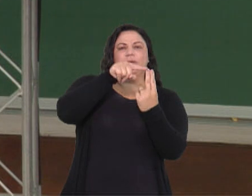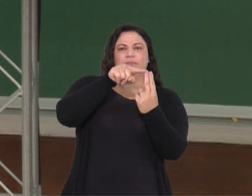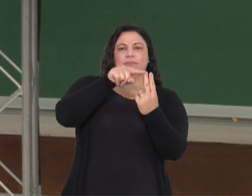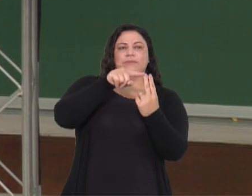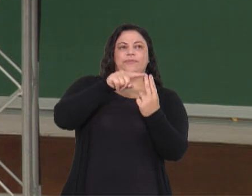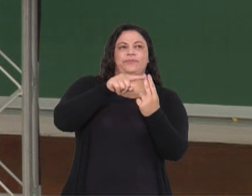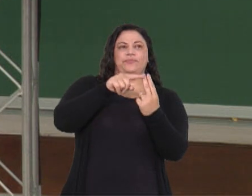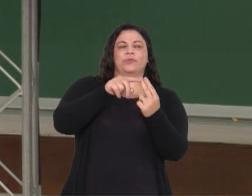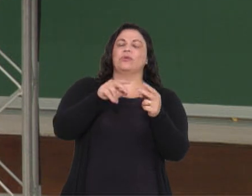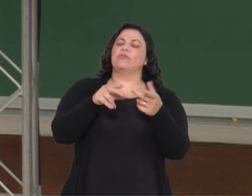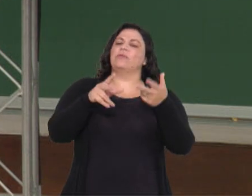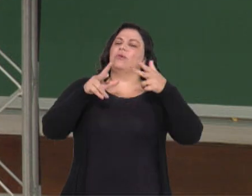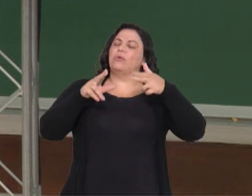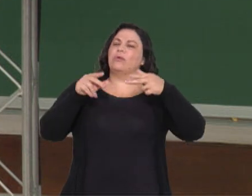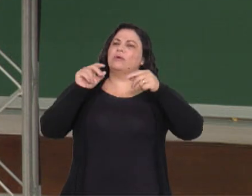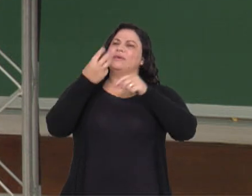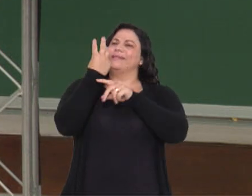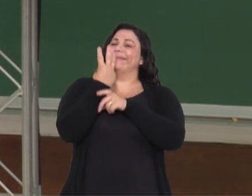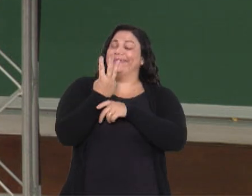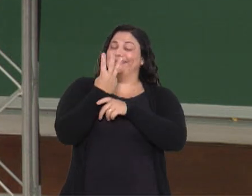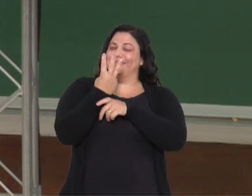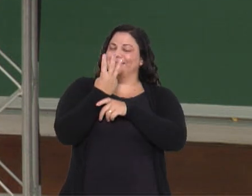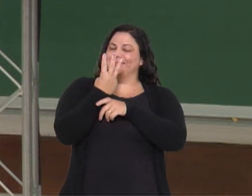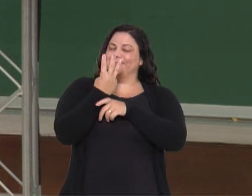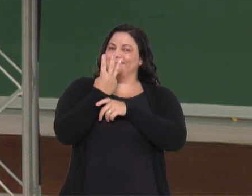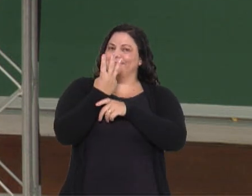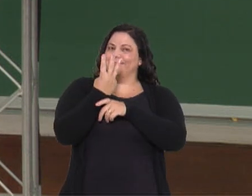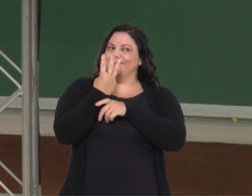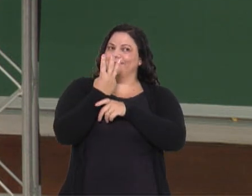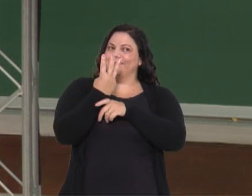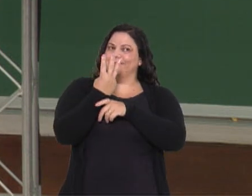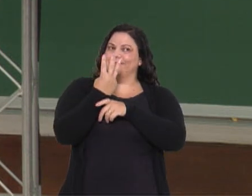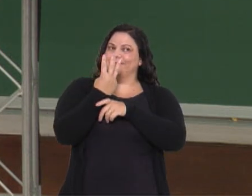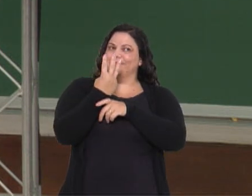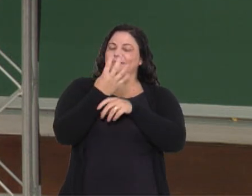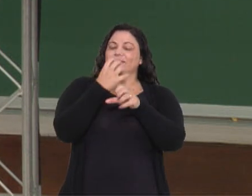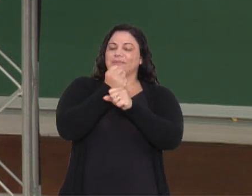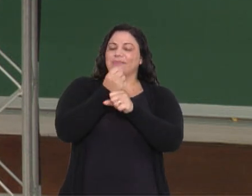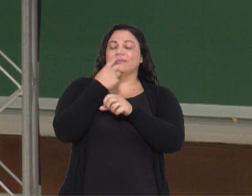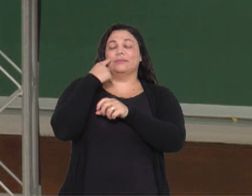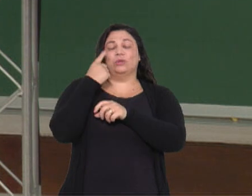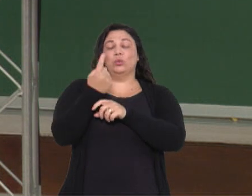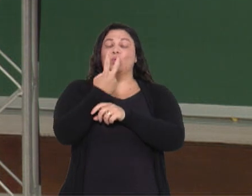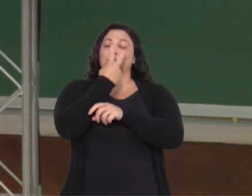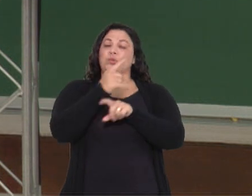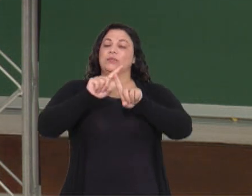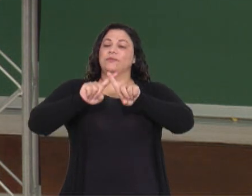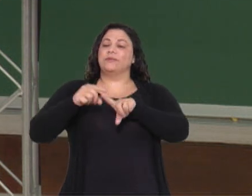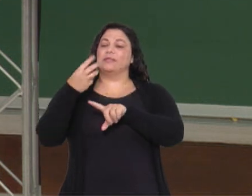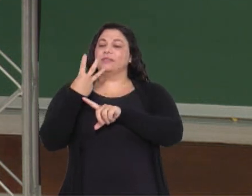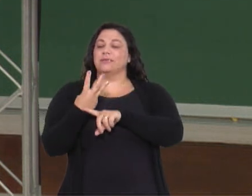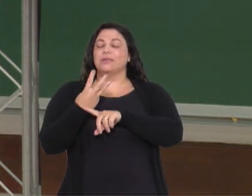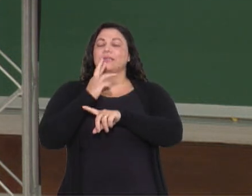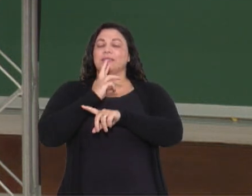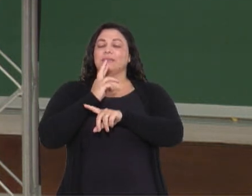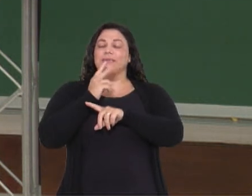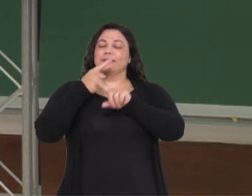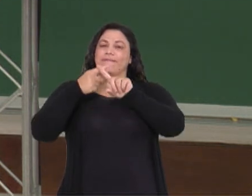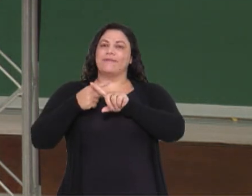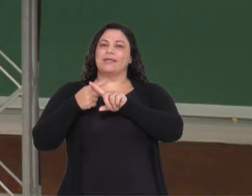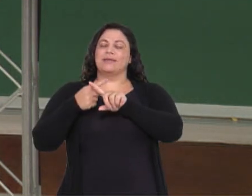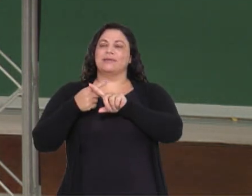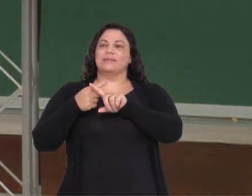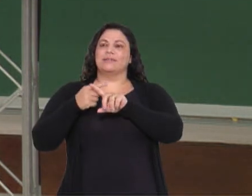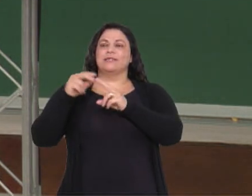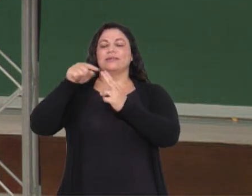né? Temos como comprimento da pista 2 vezes 3 vezes o raio, que é 40. Ou seja, uma volta